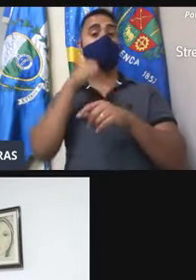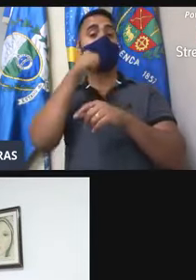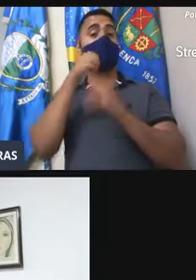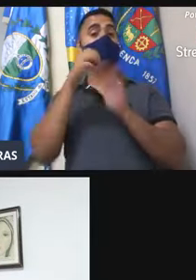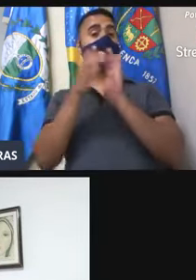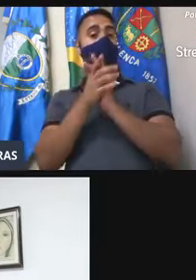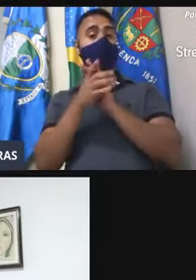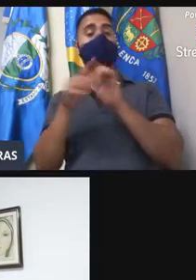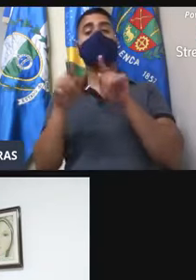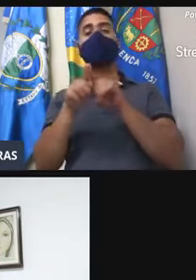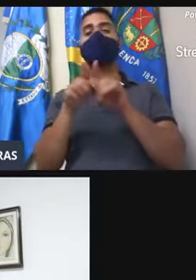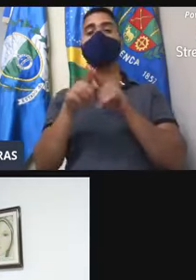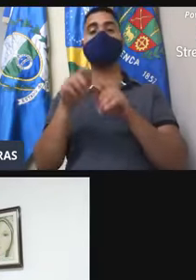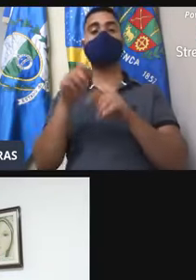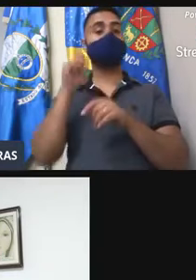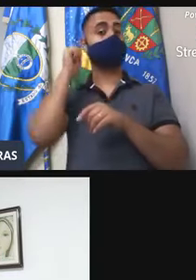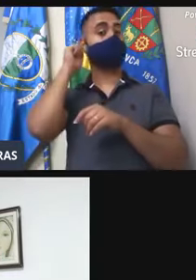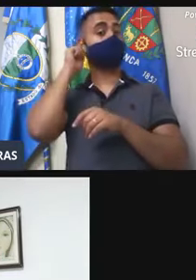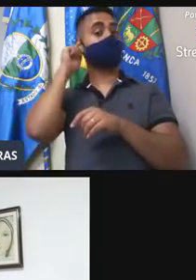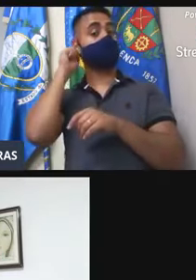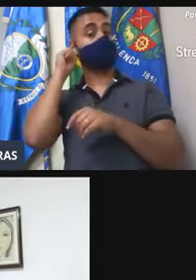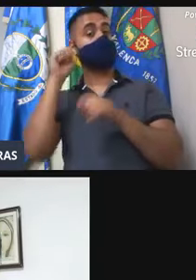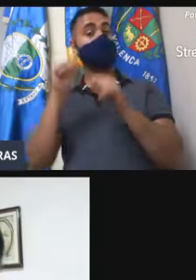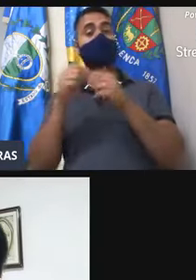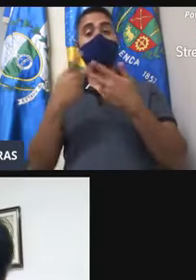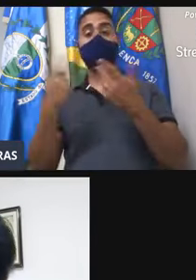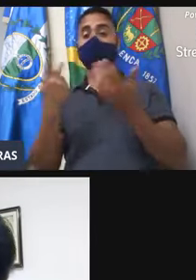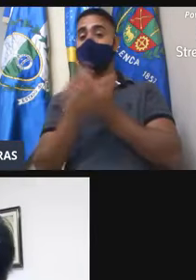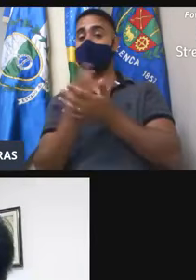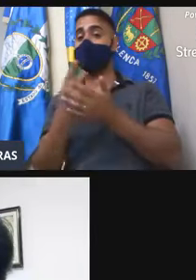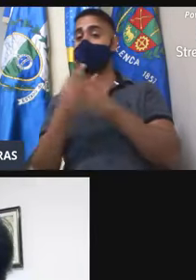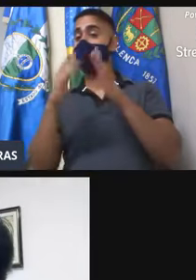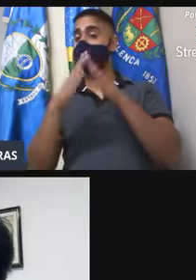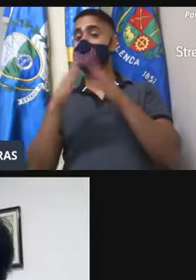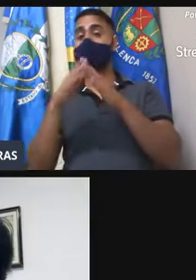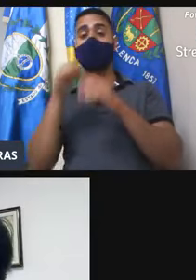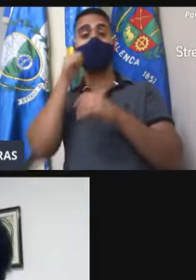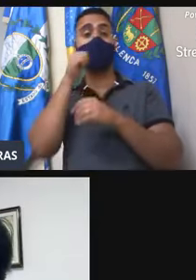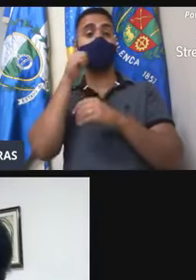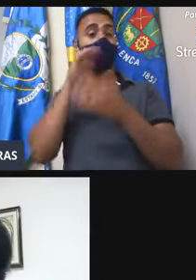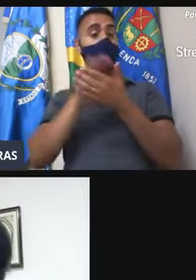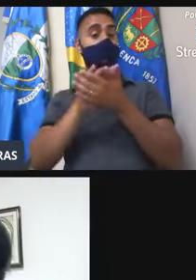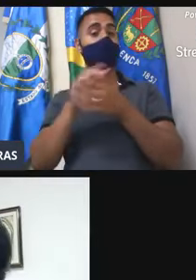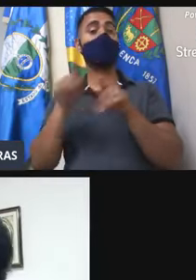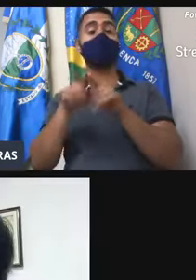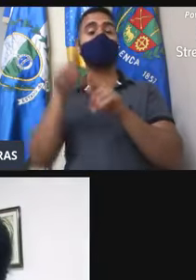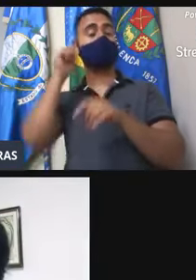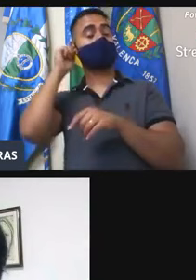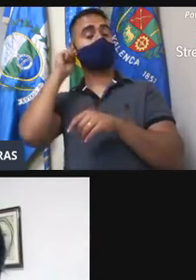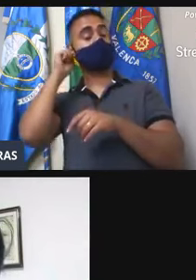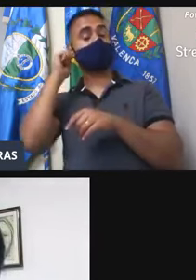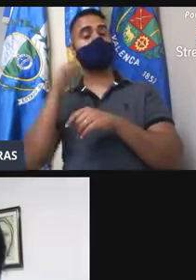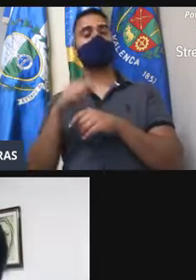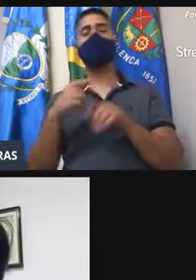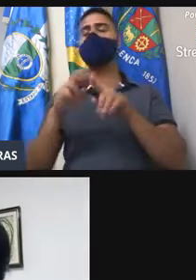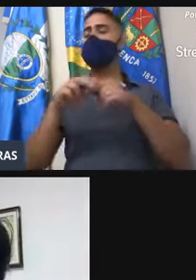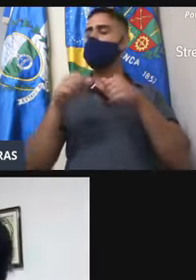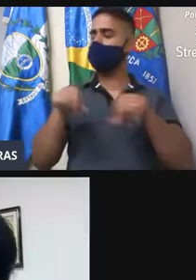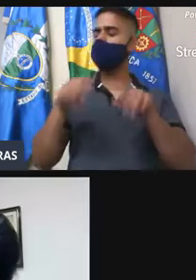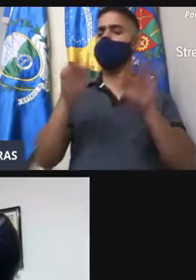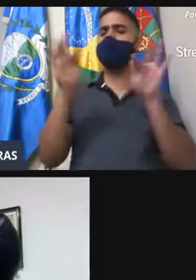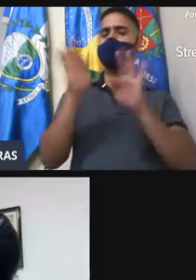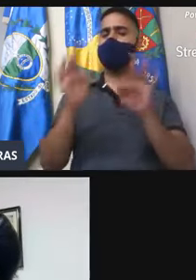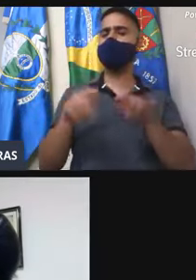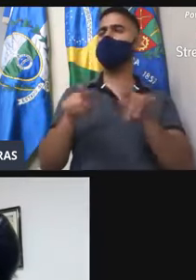que eu levo um puxão de orelha se eu fizer assistencialismo. Por ter sido gestor da pasta de assistência social, fico muito feliz.